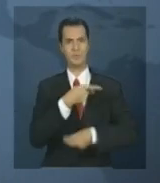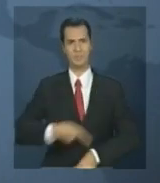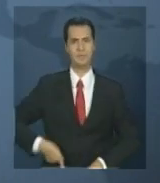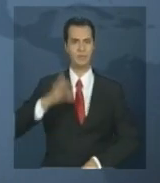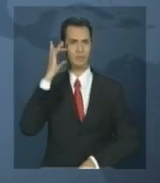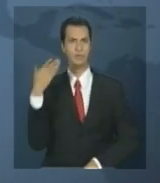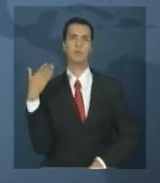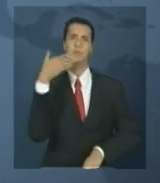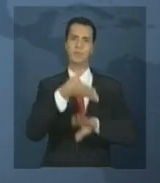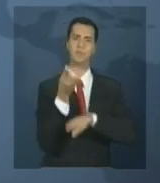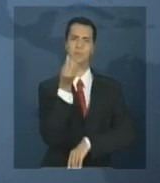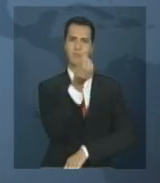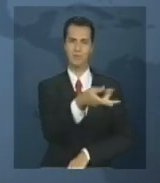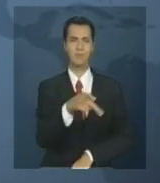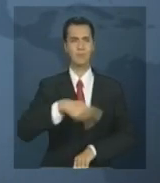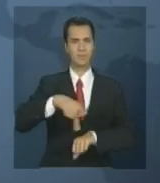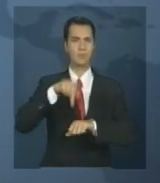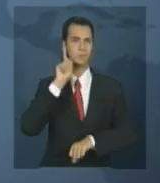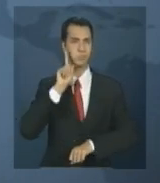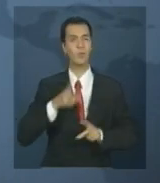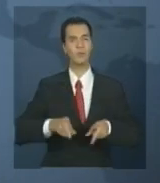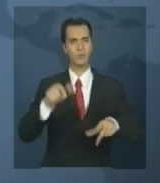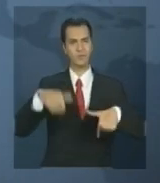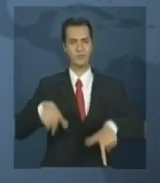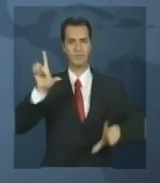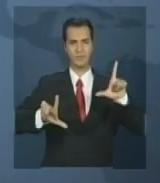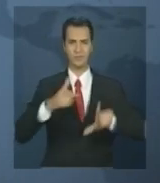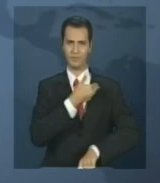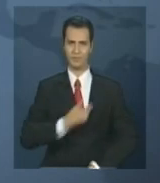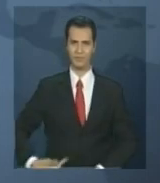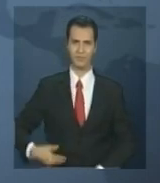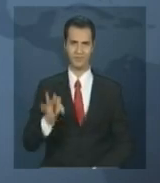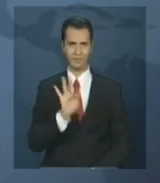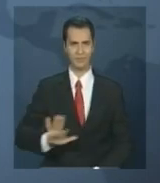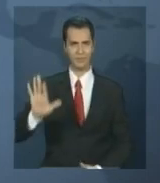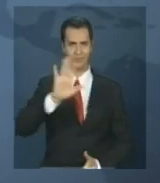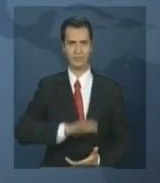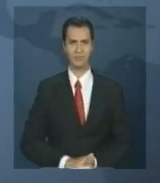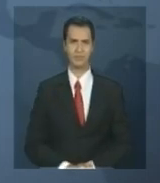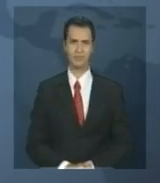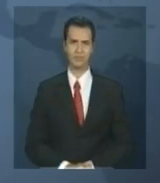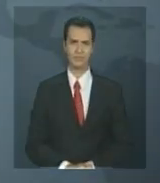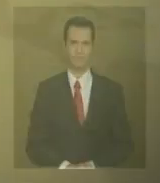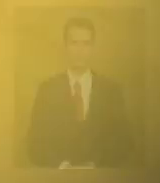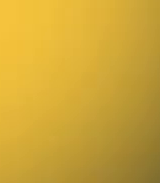da presidenta Dilma Rousseff aos Estados Unidos. Continue com a gente, NBR, a TV do Governo Federal.